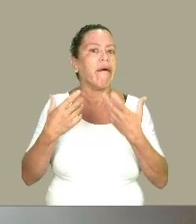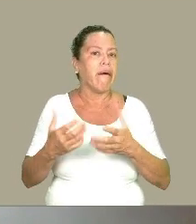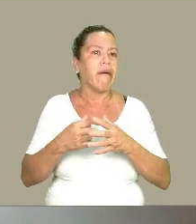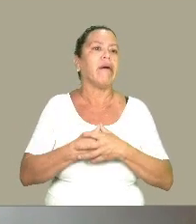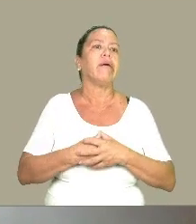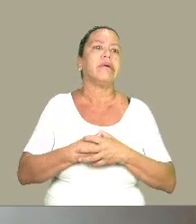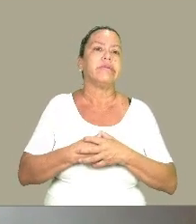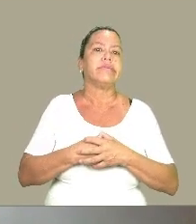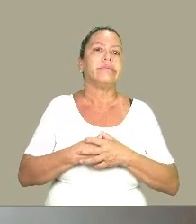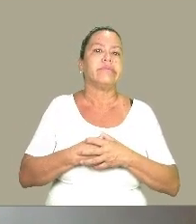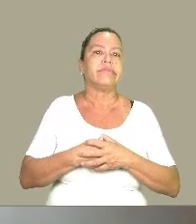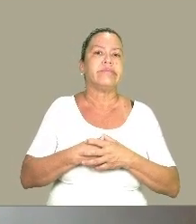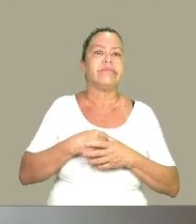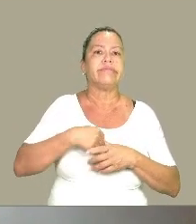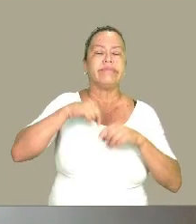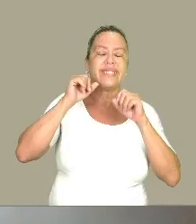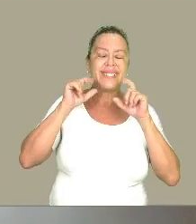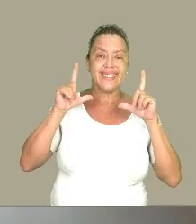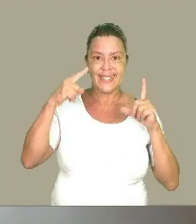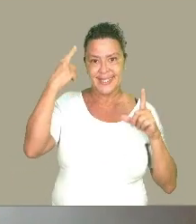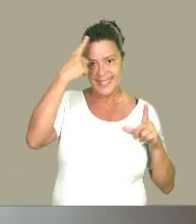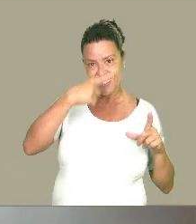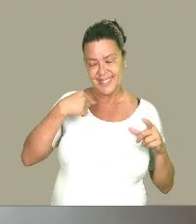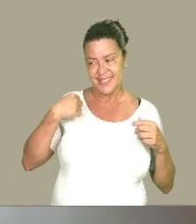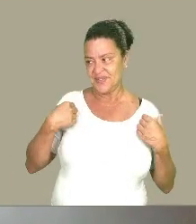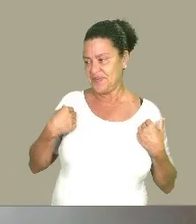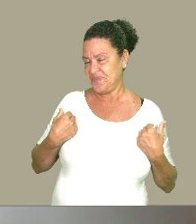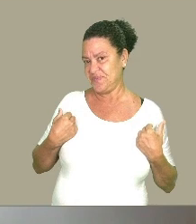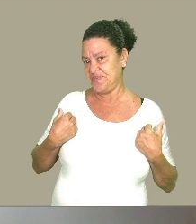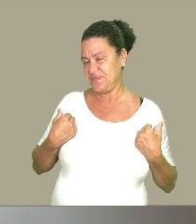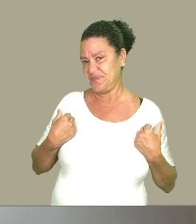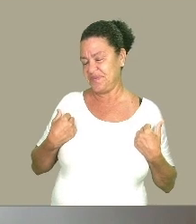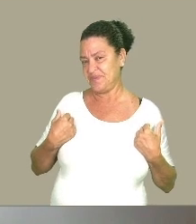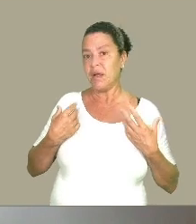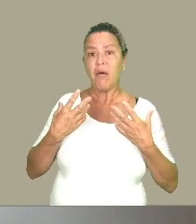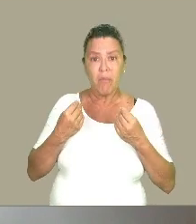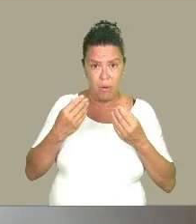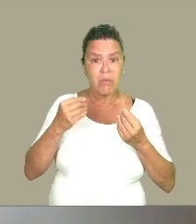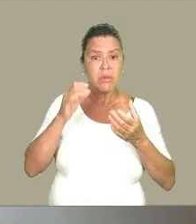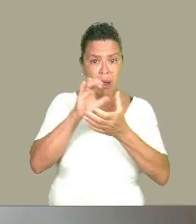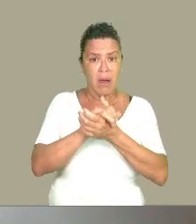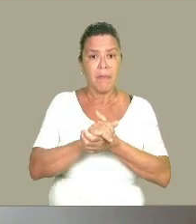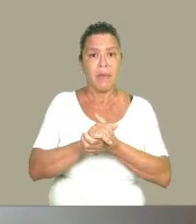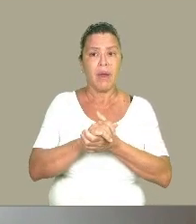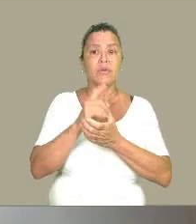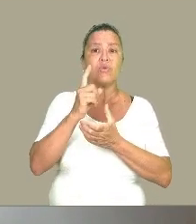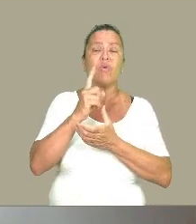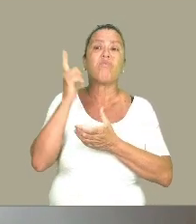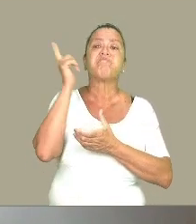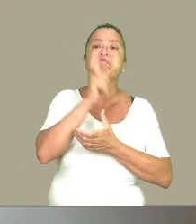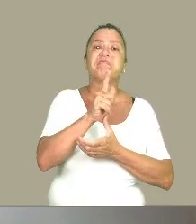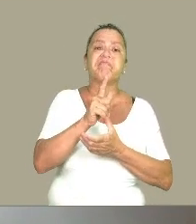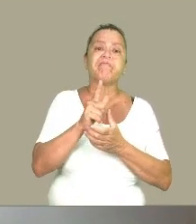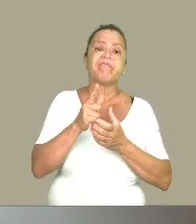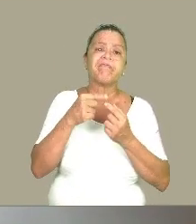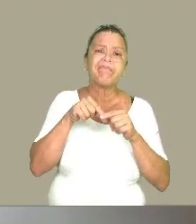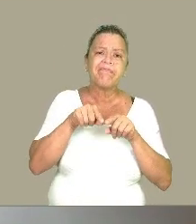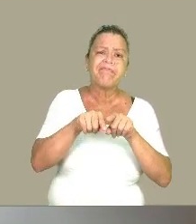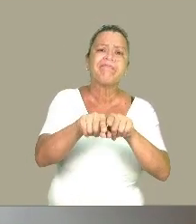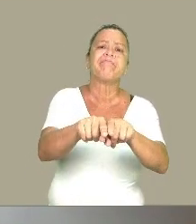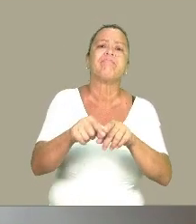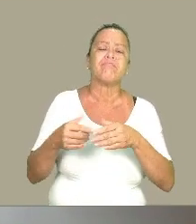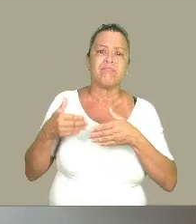da aparência. E talvez por isso muitos casamentos ainda não deem certo, né, porque o